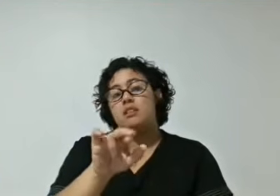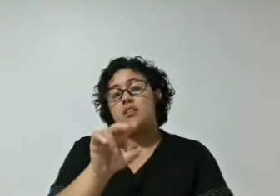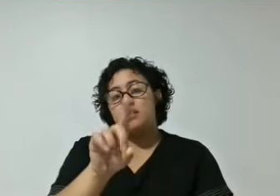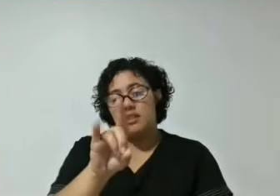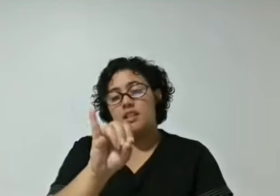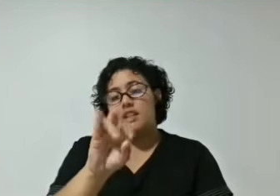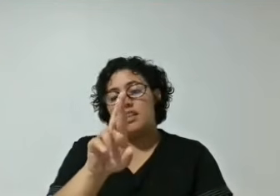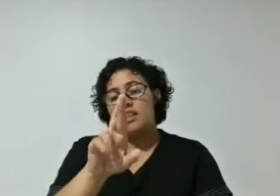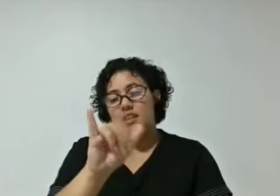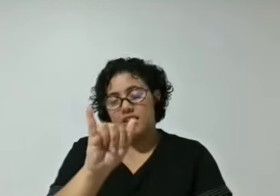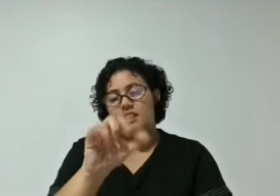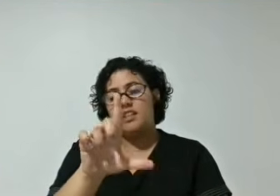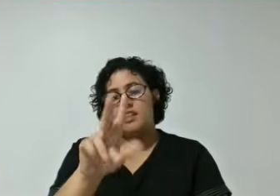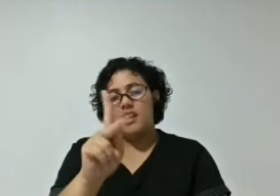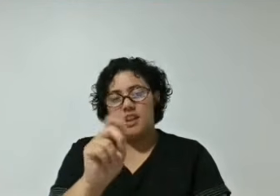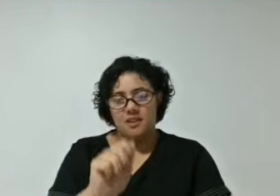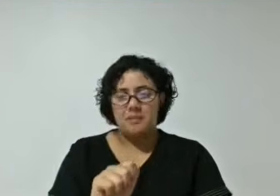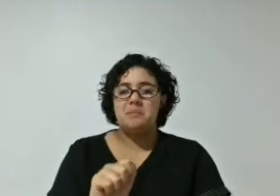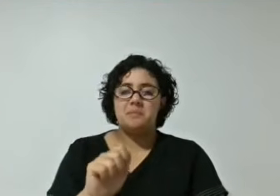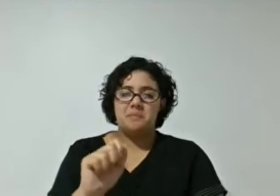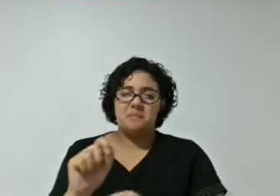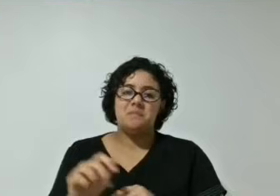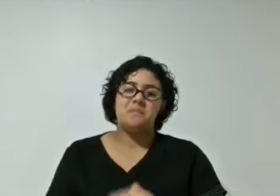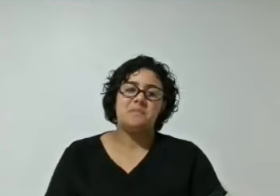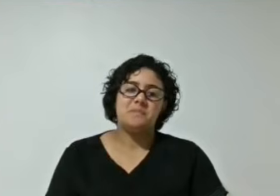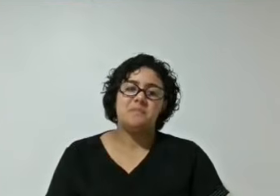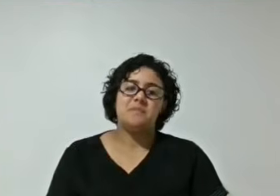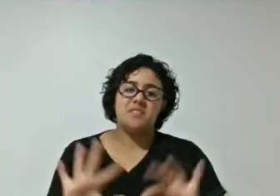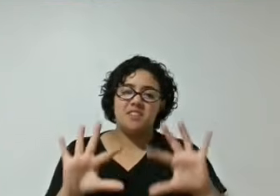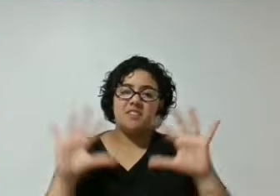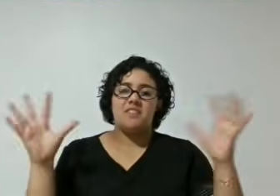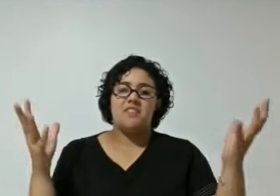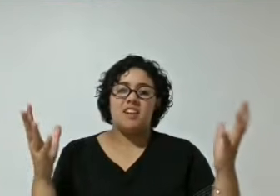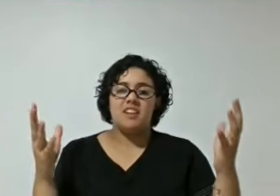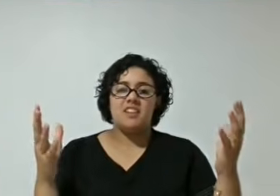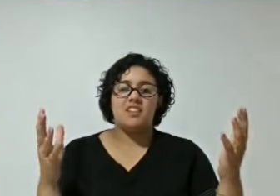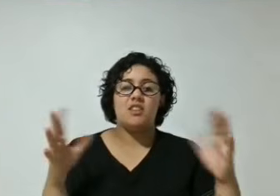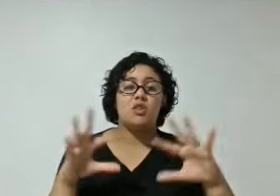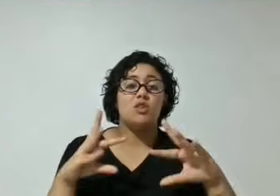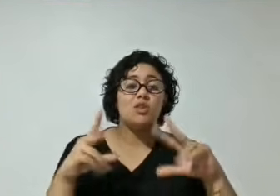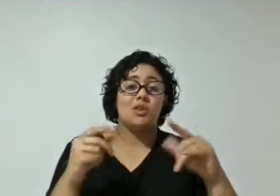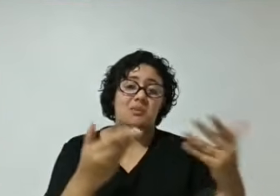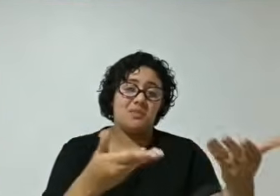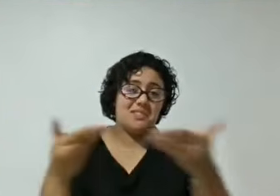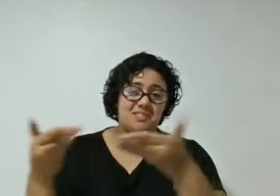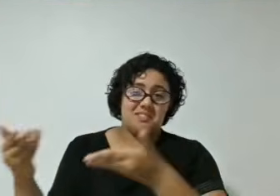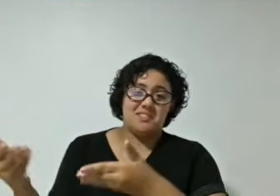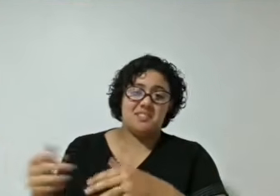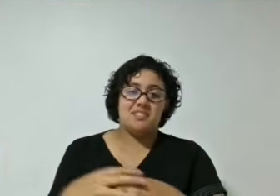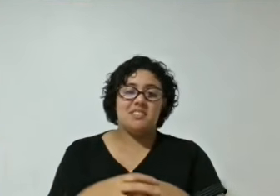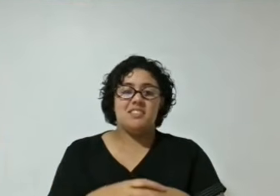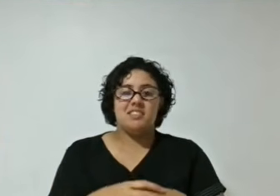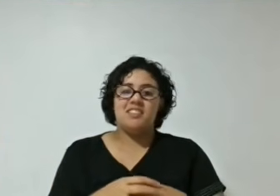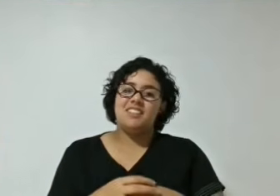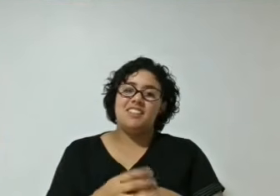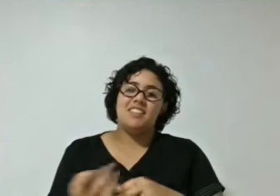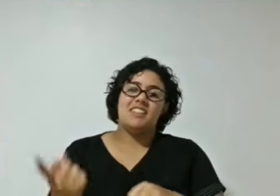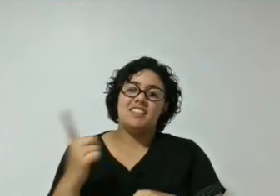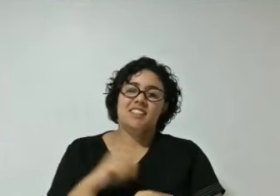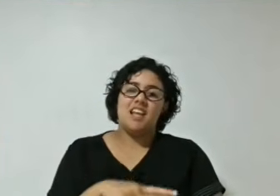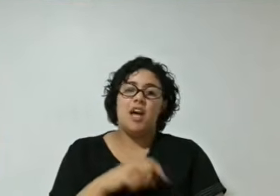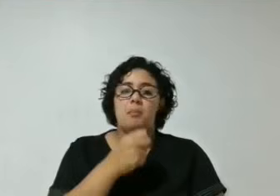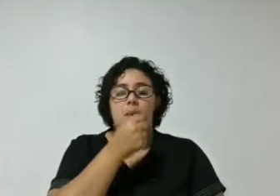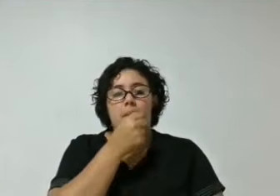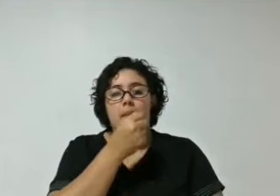para finalizar a festa. Ah, bacana, estão todos aí convidados, né? Na hora que essa entrevista for ao ar.